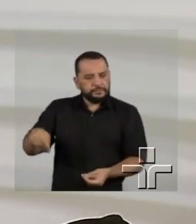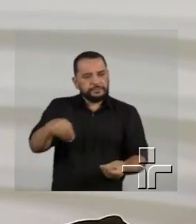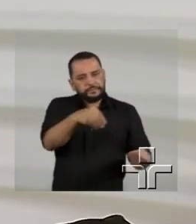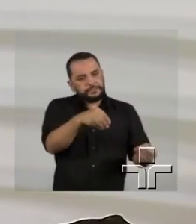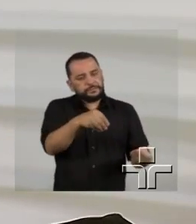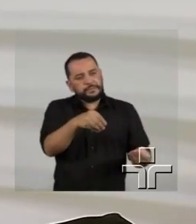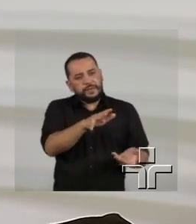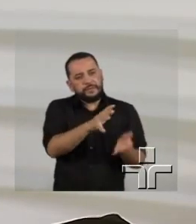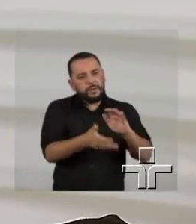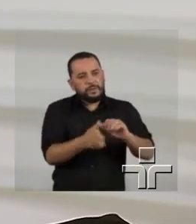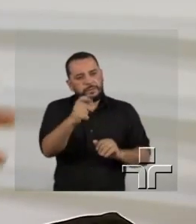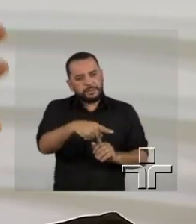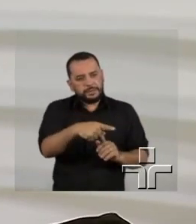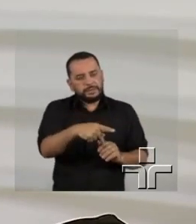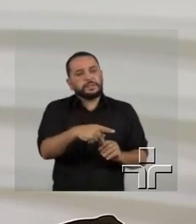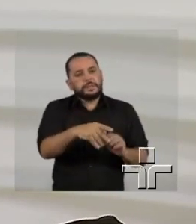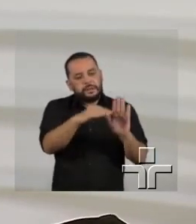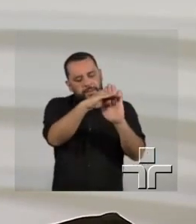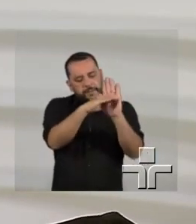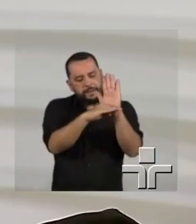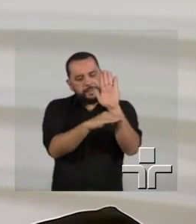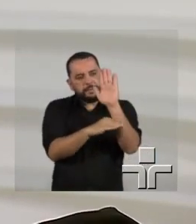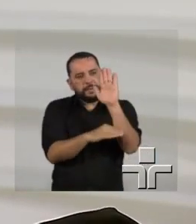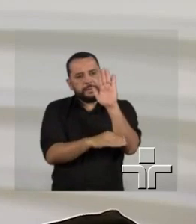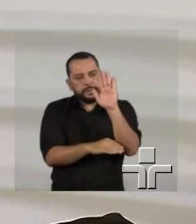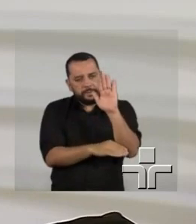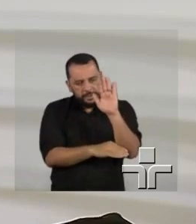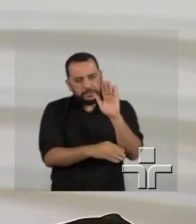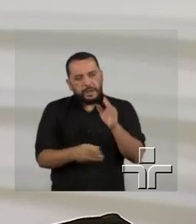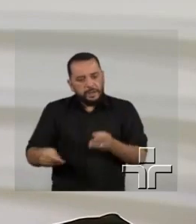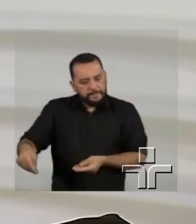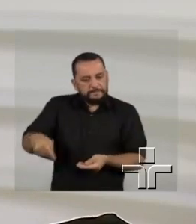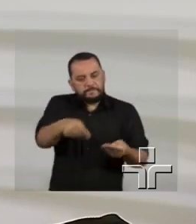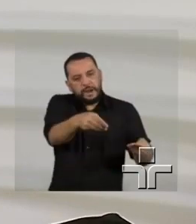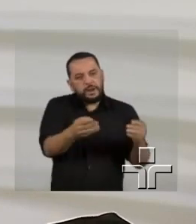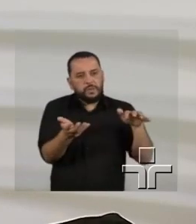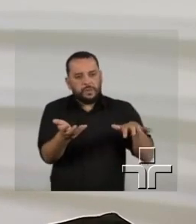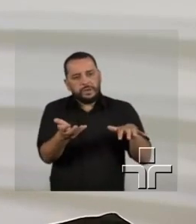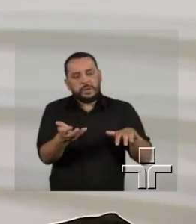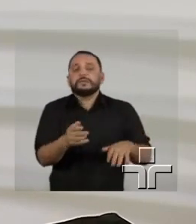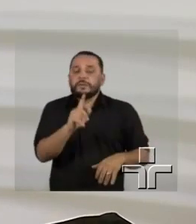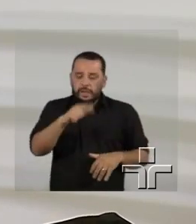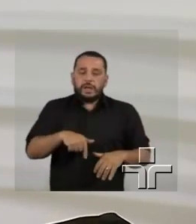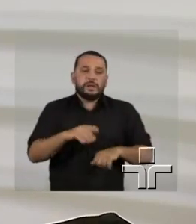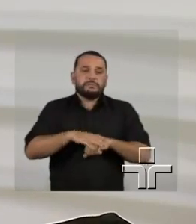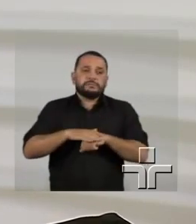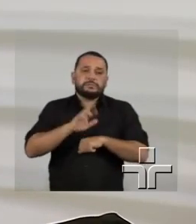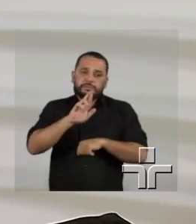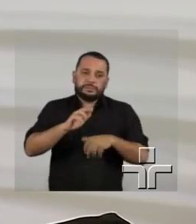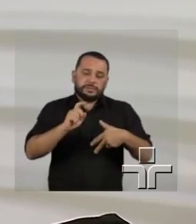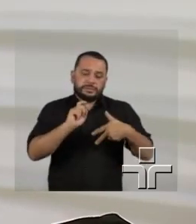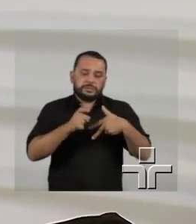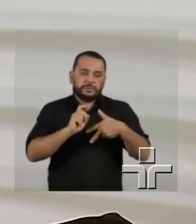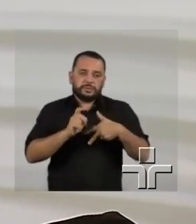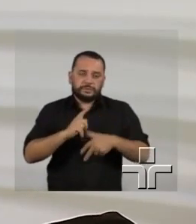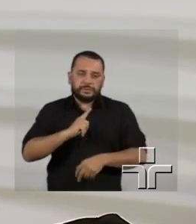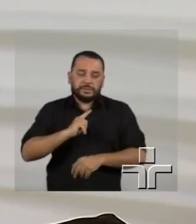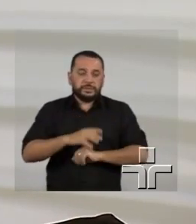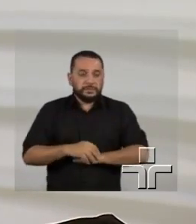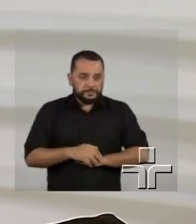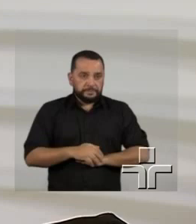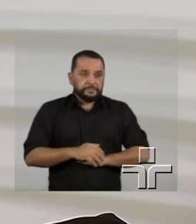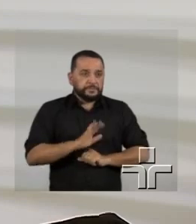mas foram bem aceitas, né? Então, agora você tem que ter uma aceitação ali, e a pessoa tem que ter aquela experiência.